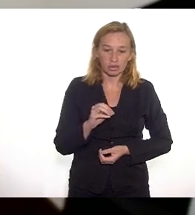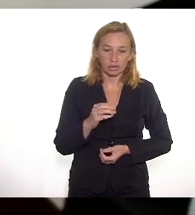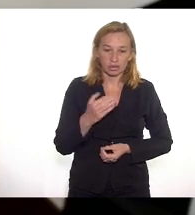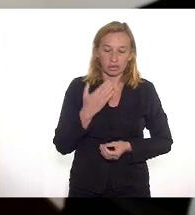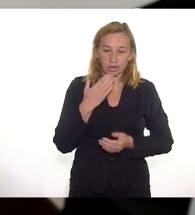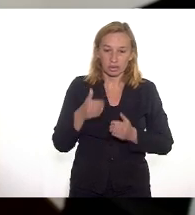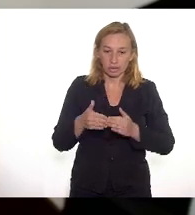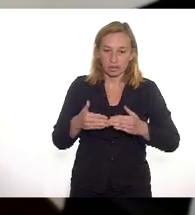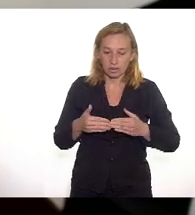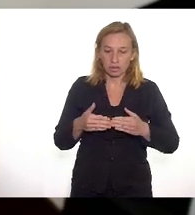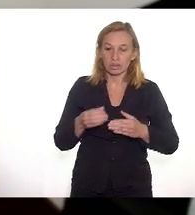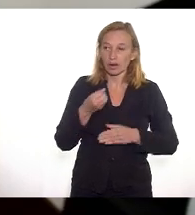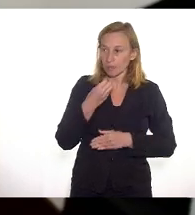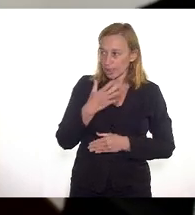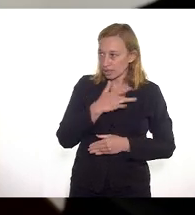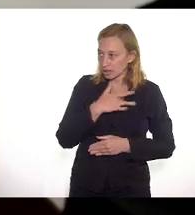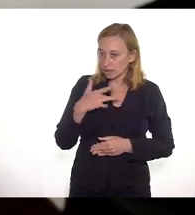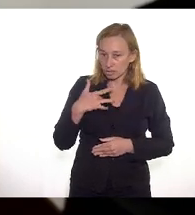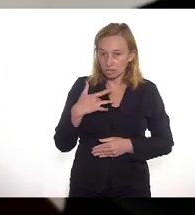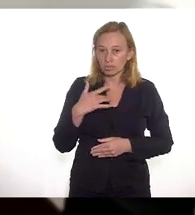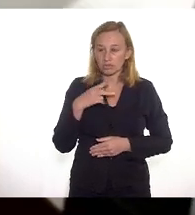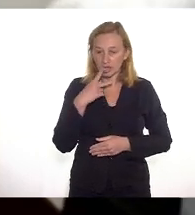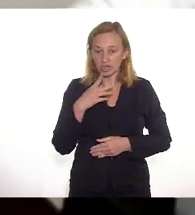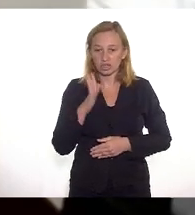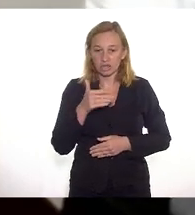está bem. Falei há pouco com a esposa dele.